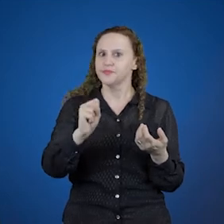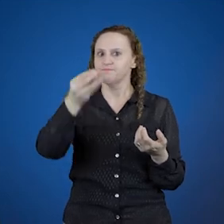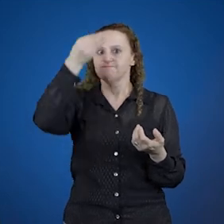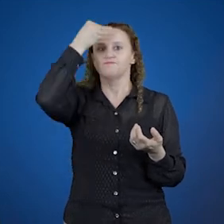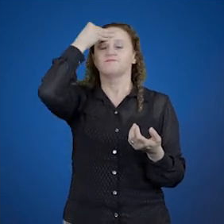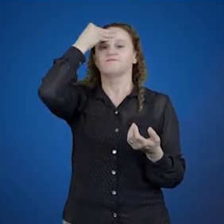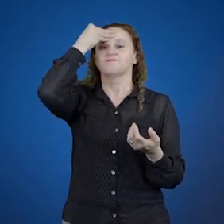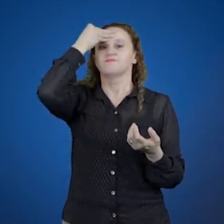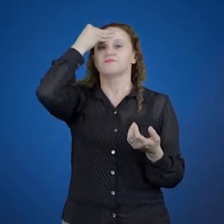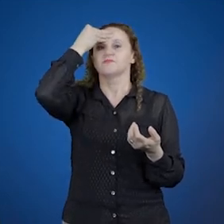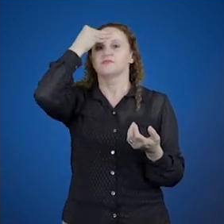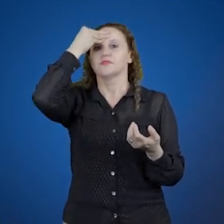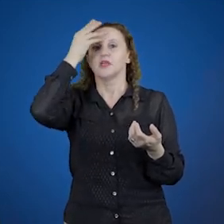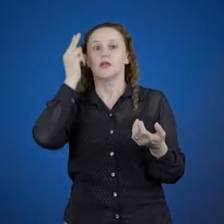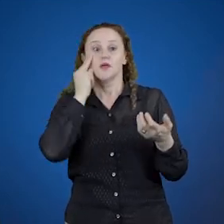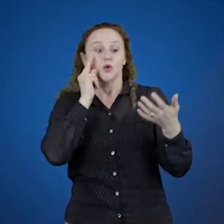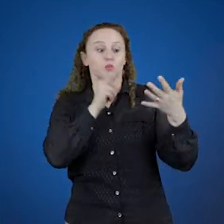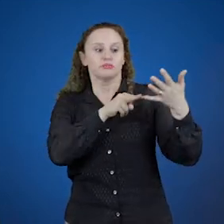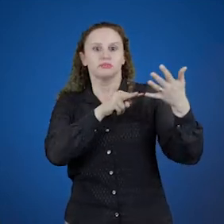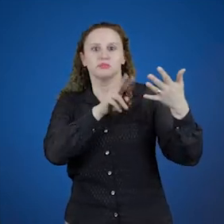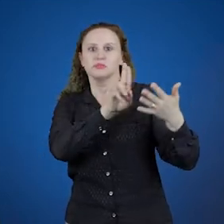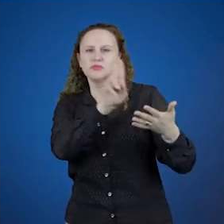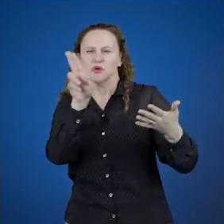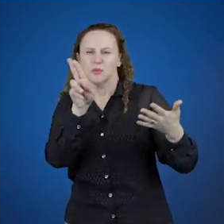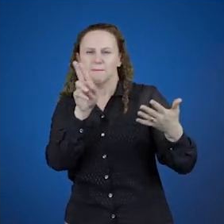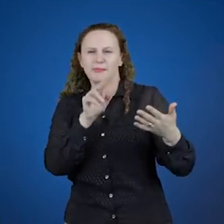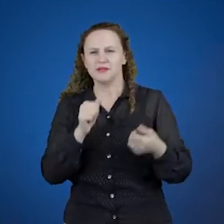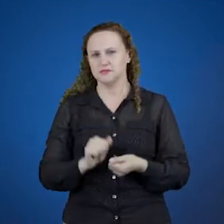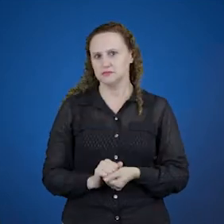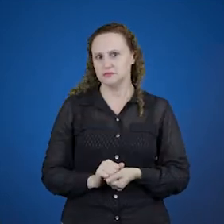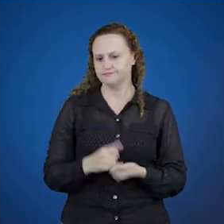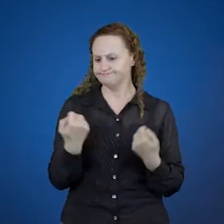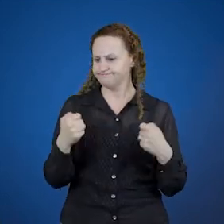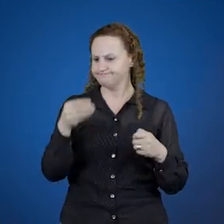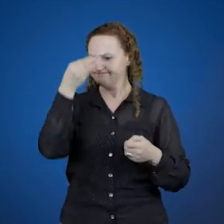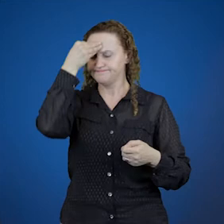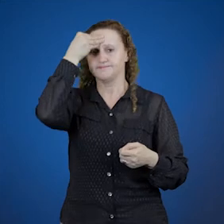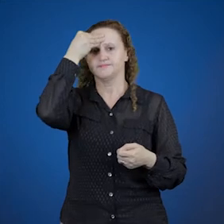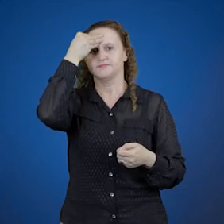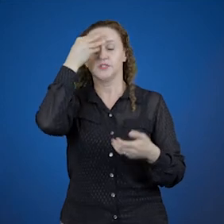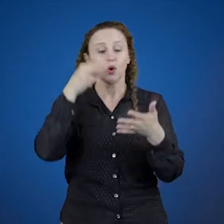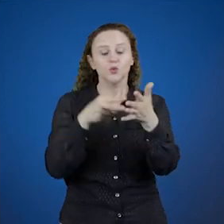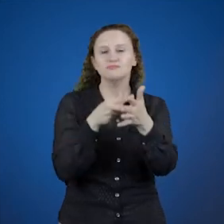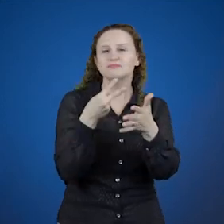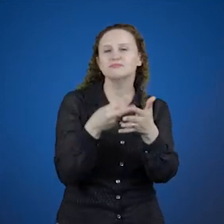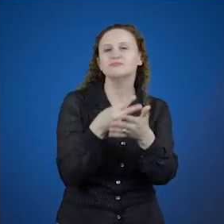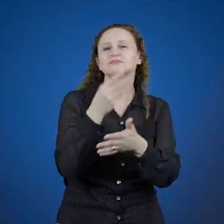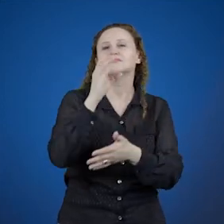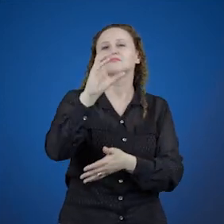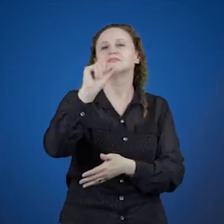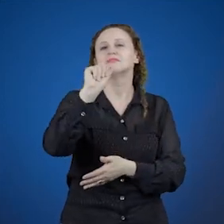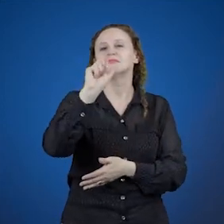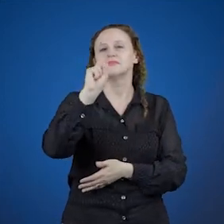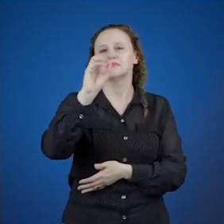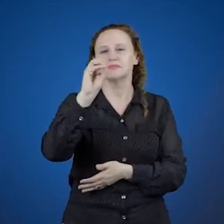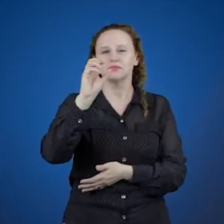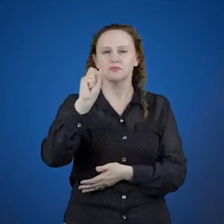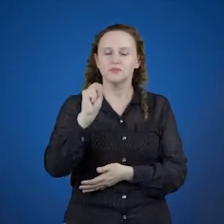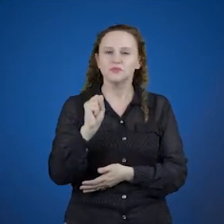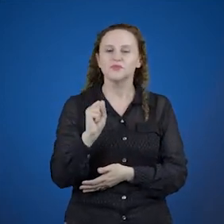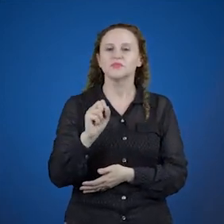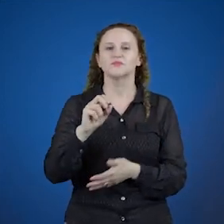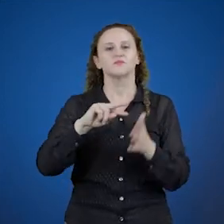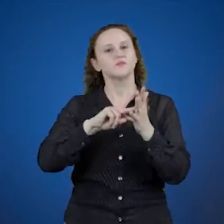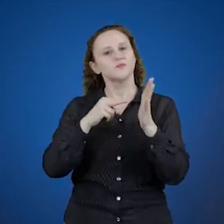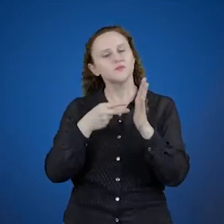oração imediatamente nominativo pois vem um segundo caso o latim se chama